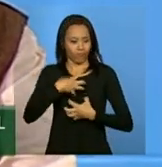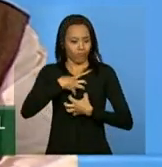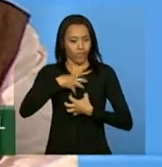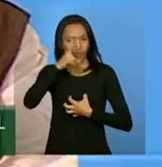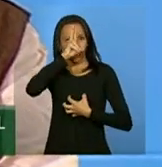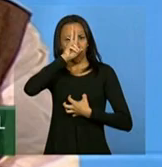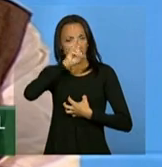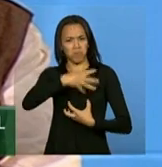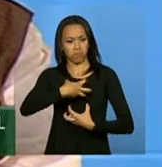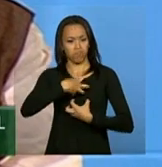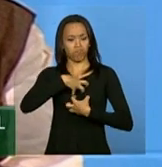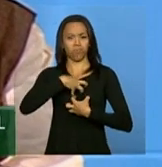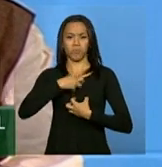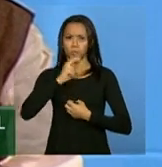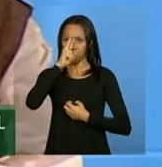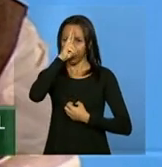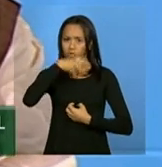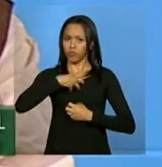força.